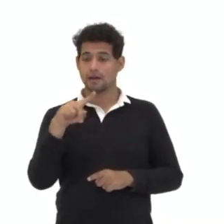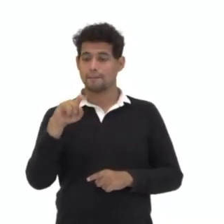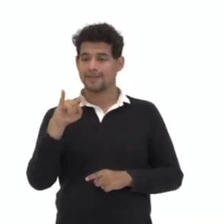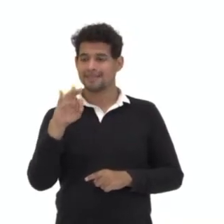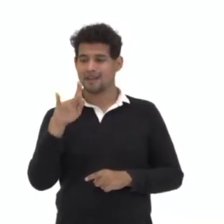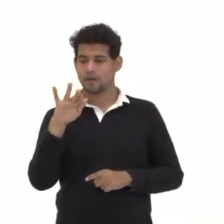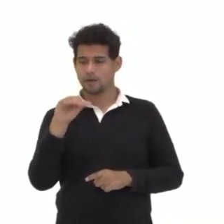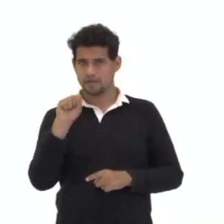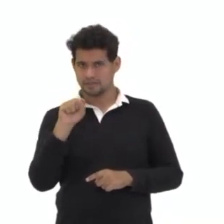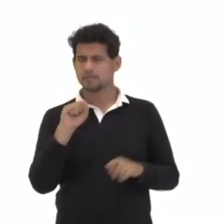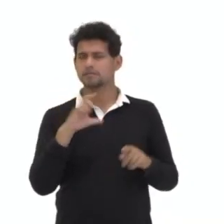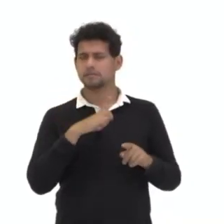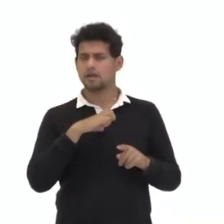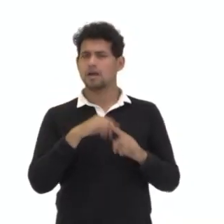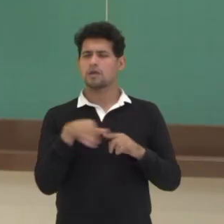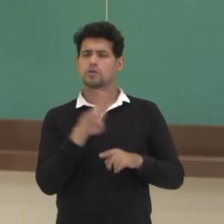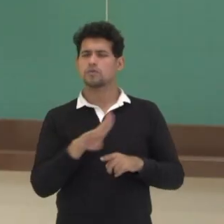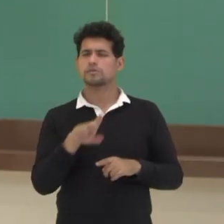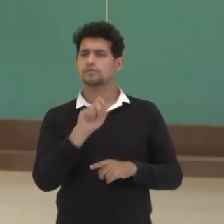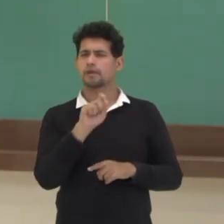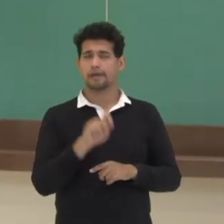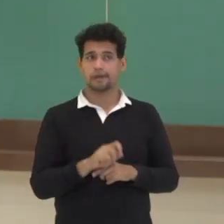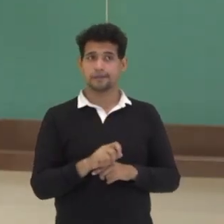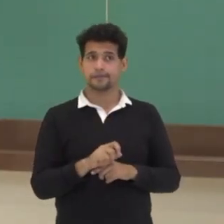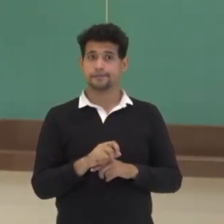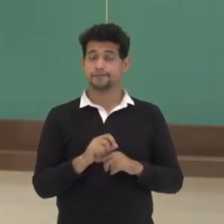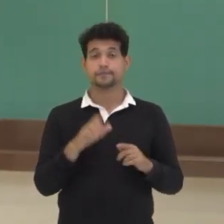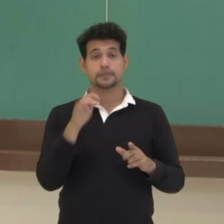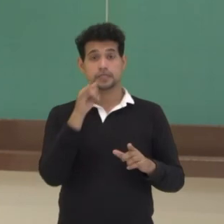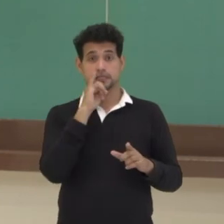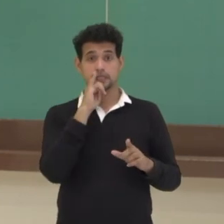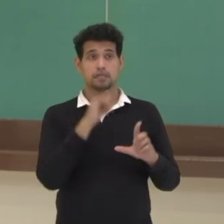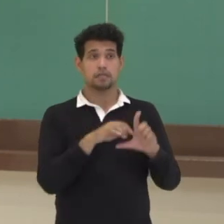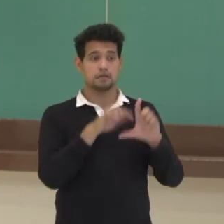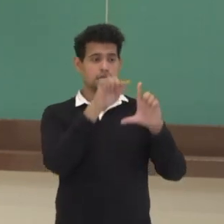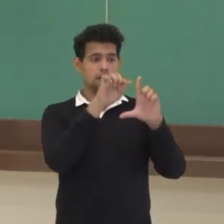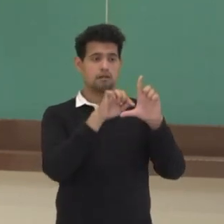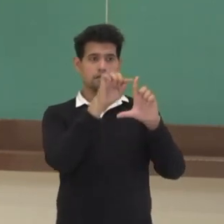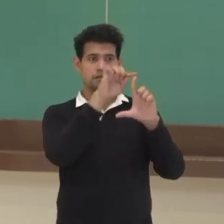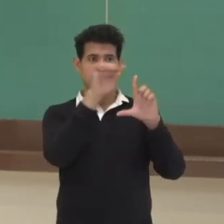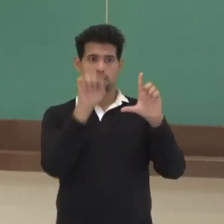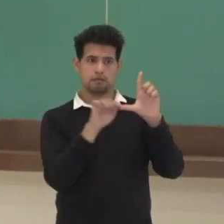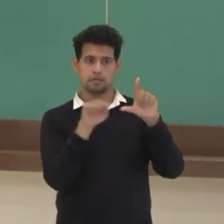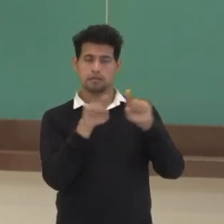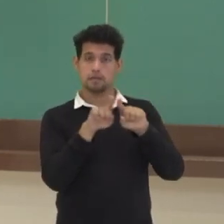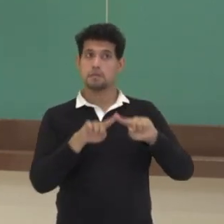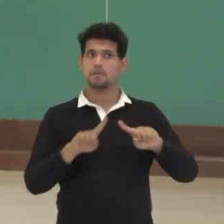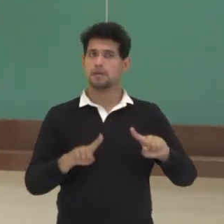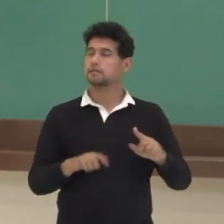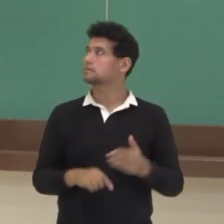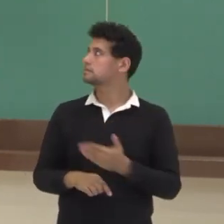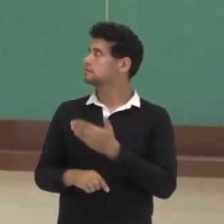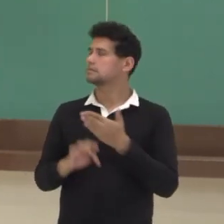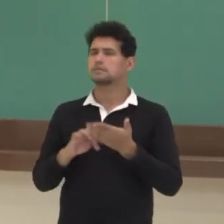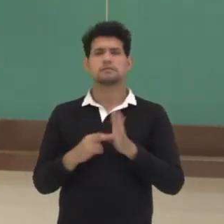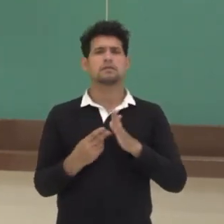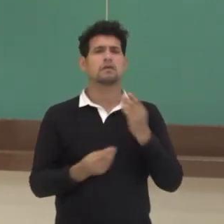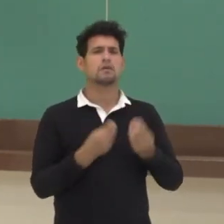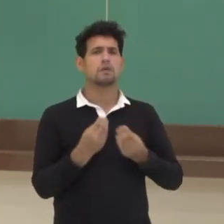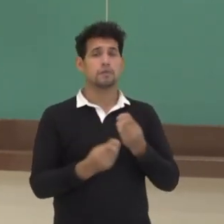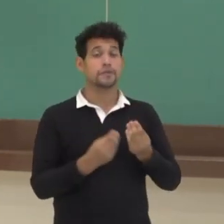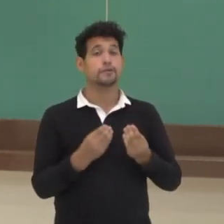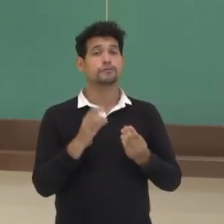meus catetos, aqui o meu ângulo reto é a minha hipotenusa. No caso aqui, ela pode ser